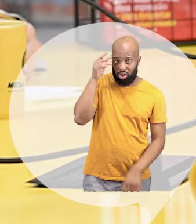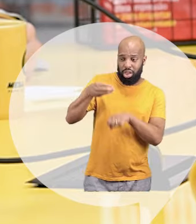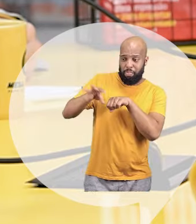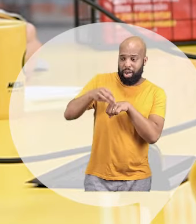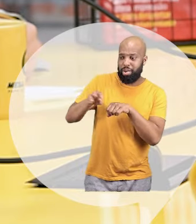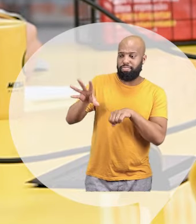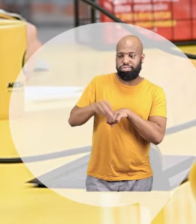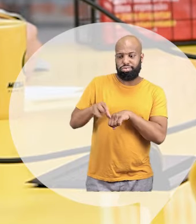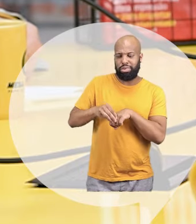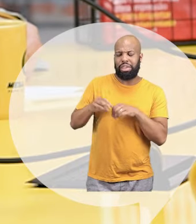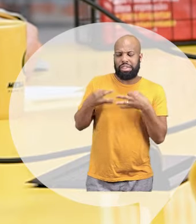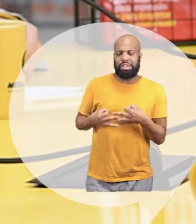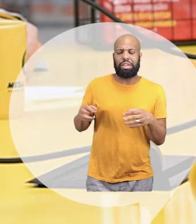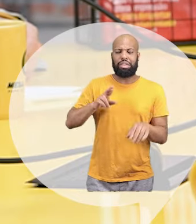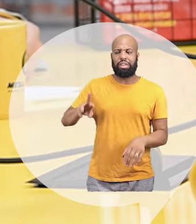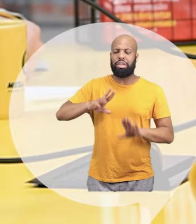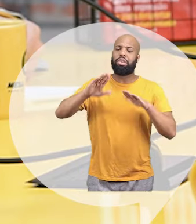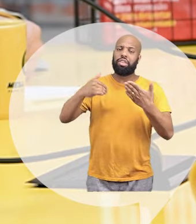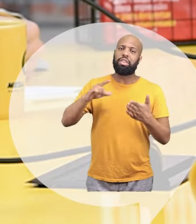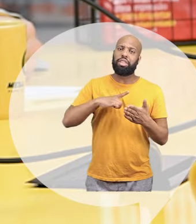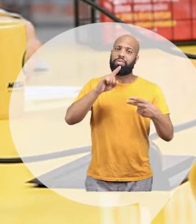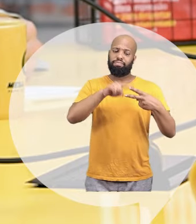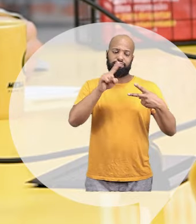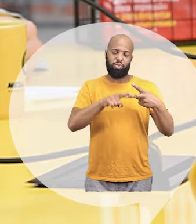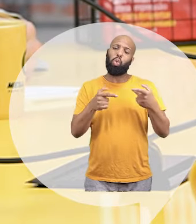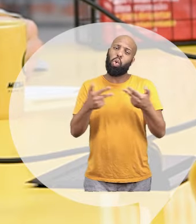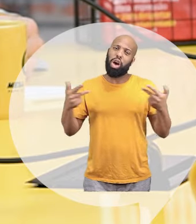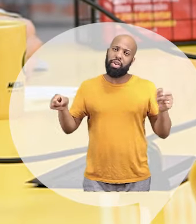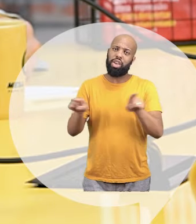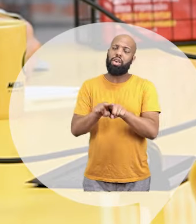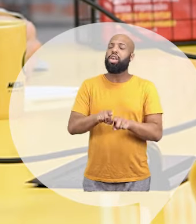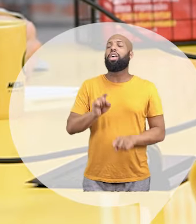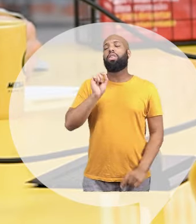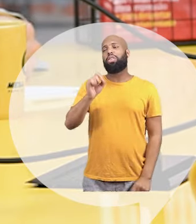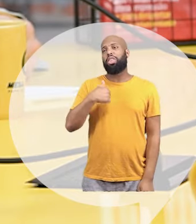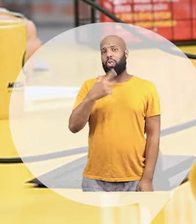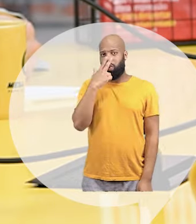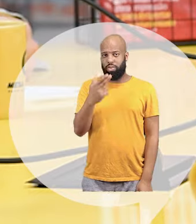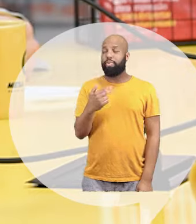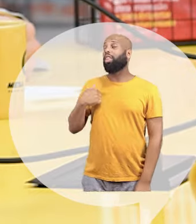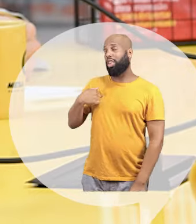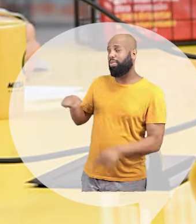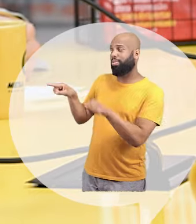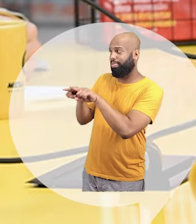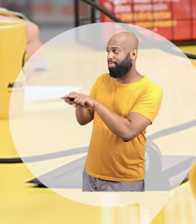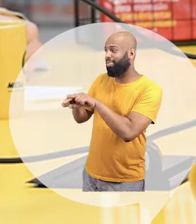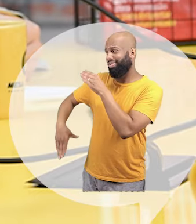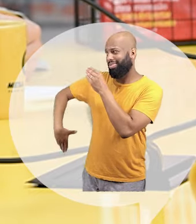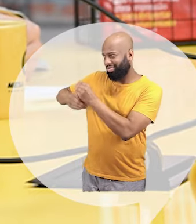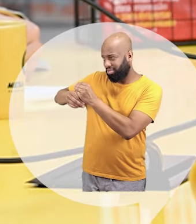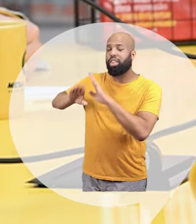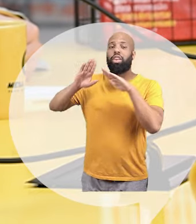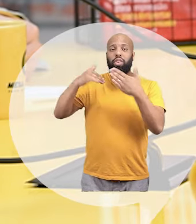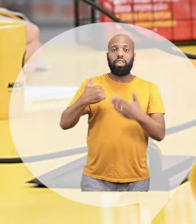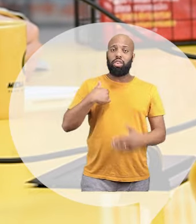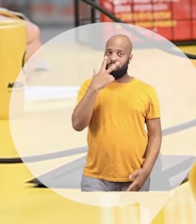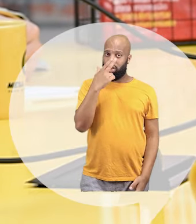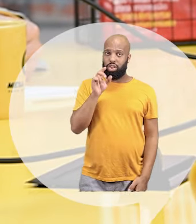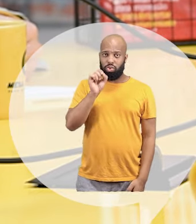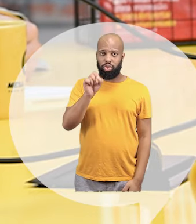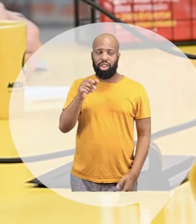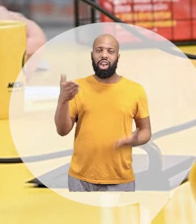vendo pessoas passando conhecimento que né então tem essas duas questões assim que é o que fica se eu puder é só